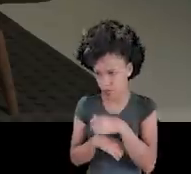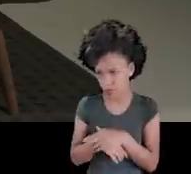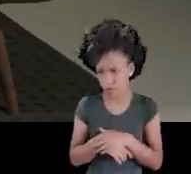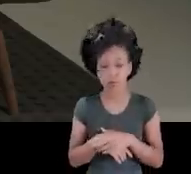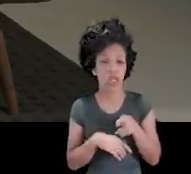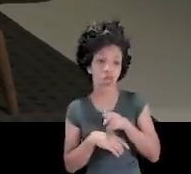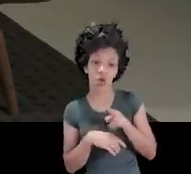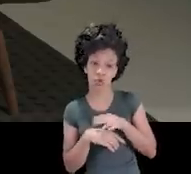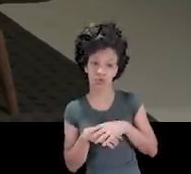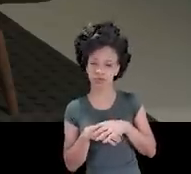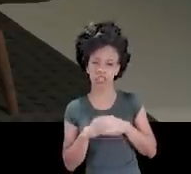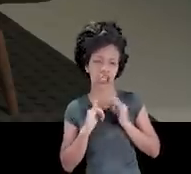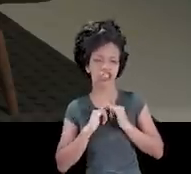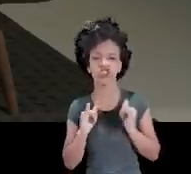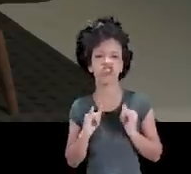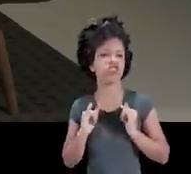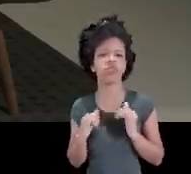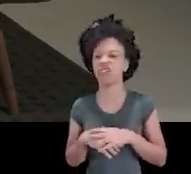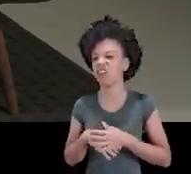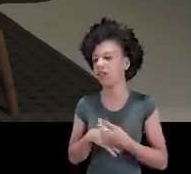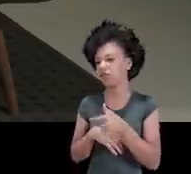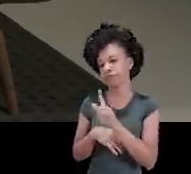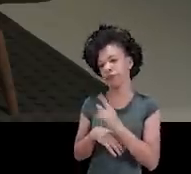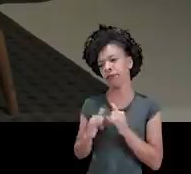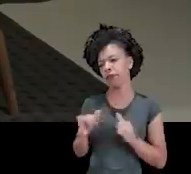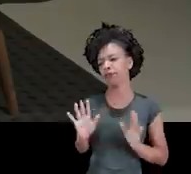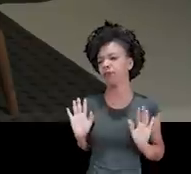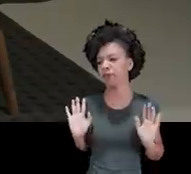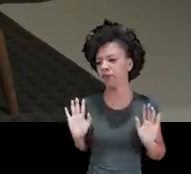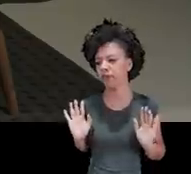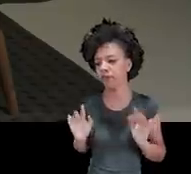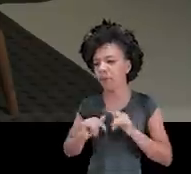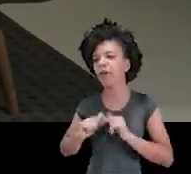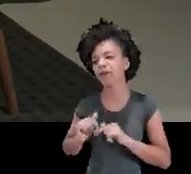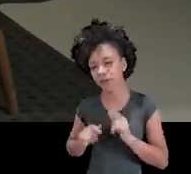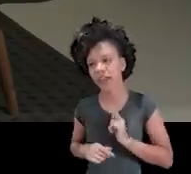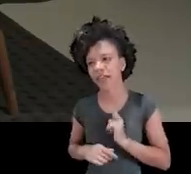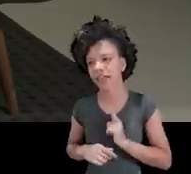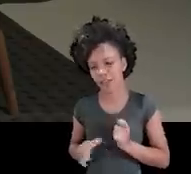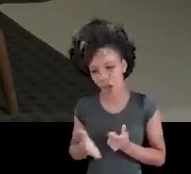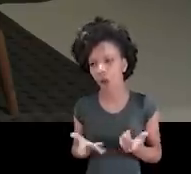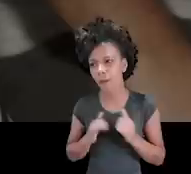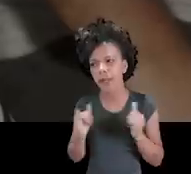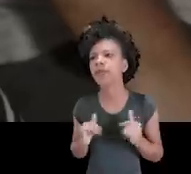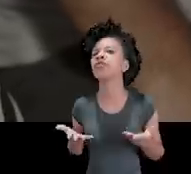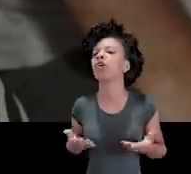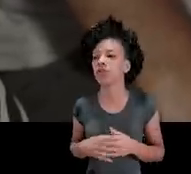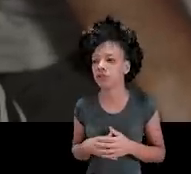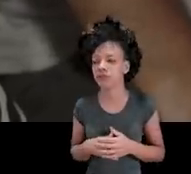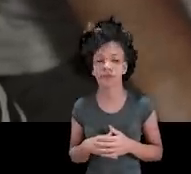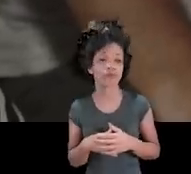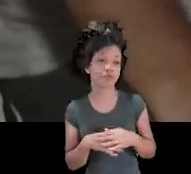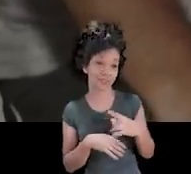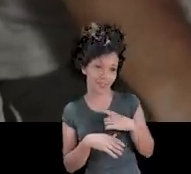muita energia. Energia? Eu não tenho essa energia, não compro. Onde vem a energia do Sebastião? Como não compra? Onde eu compro a energia de Sebastião? A energia